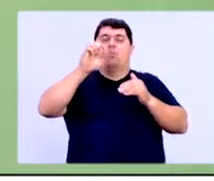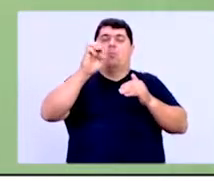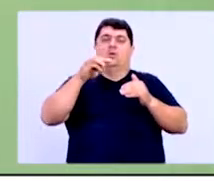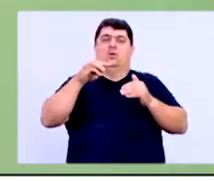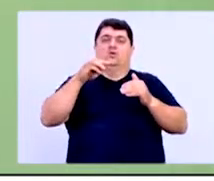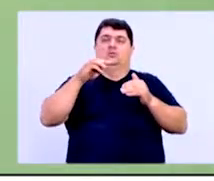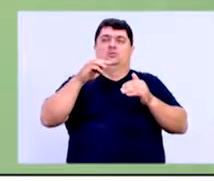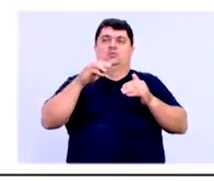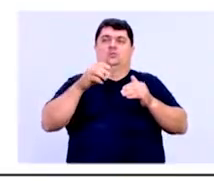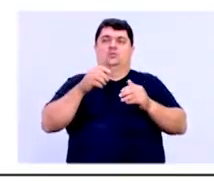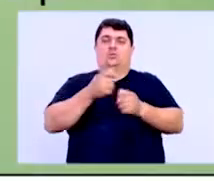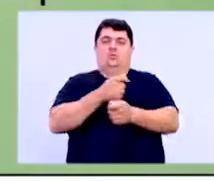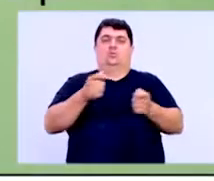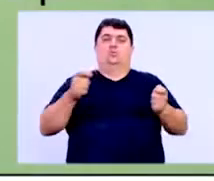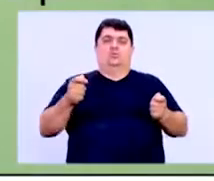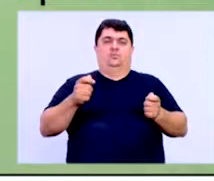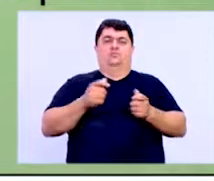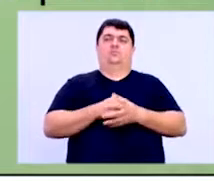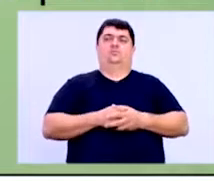de segurança.